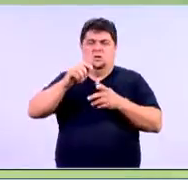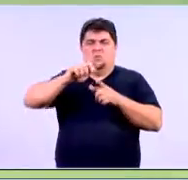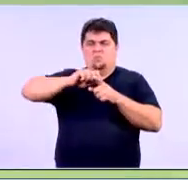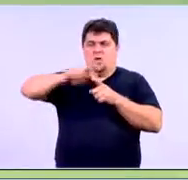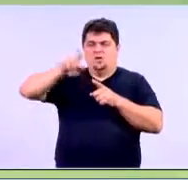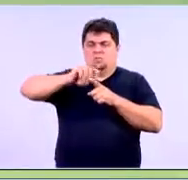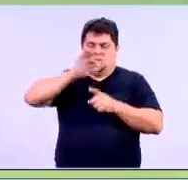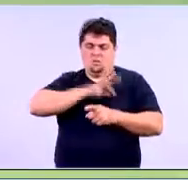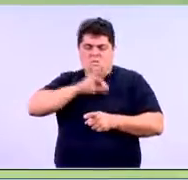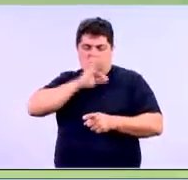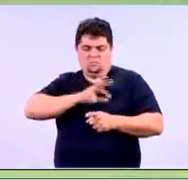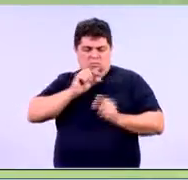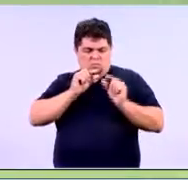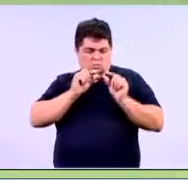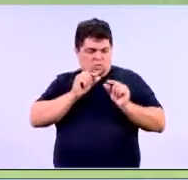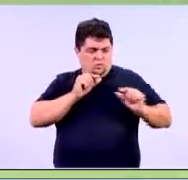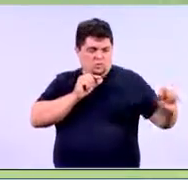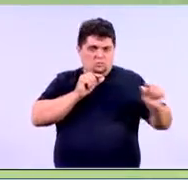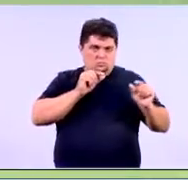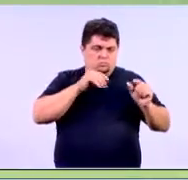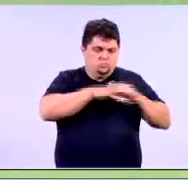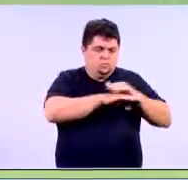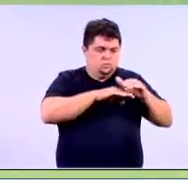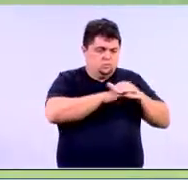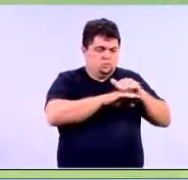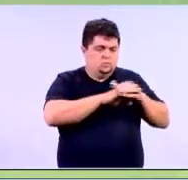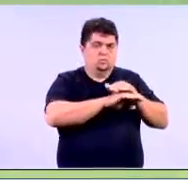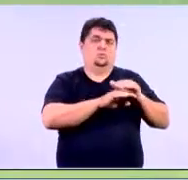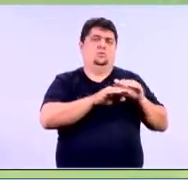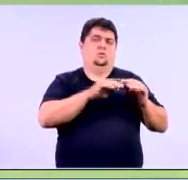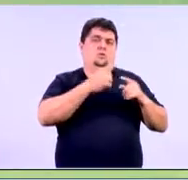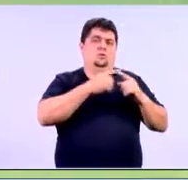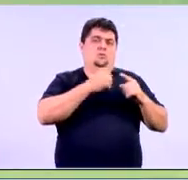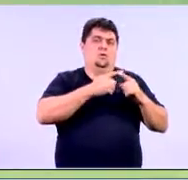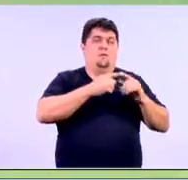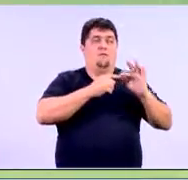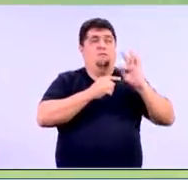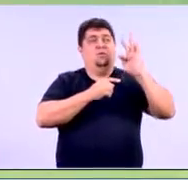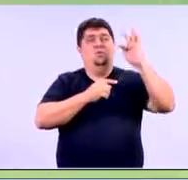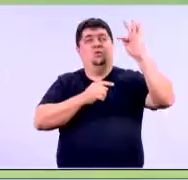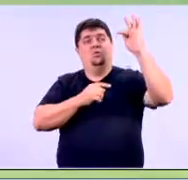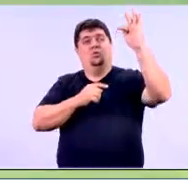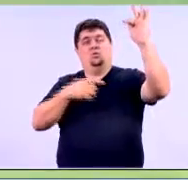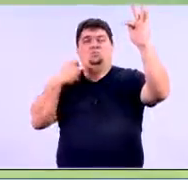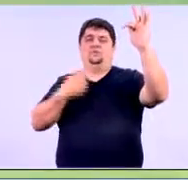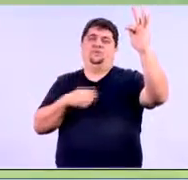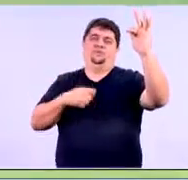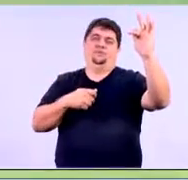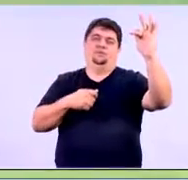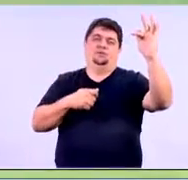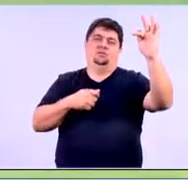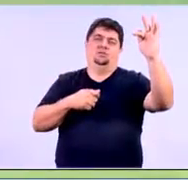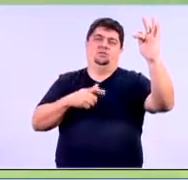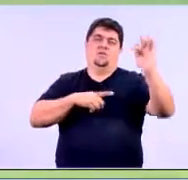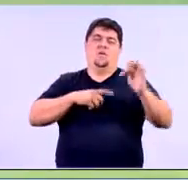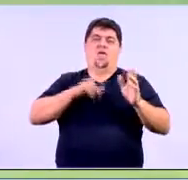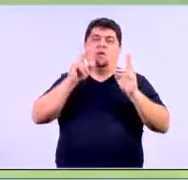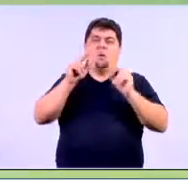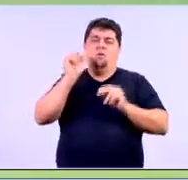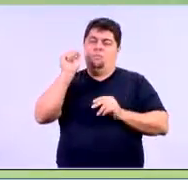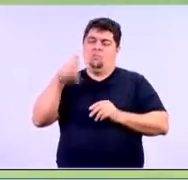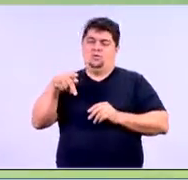dos servidores estaduais. Então, isso é uma categoria, é uma contribuição social. Para